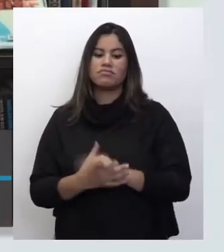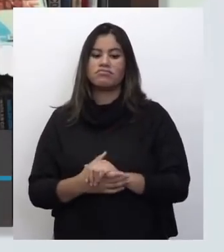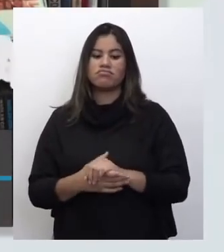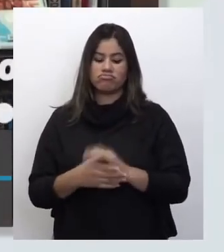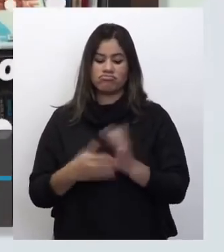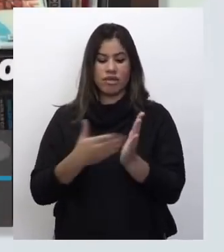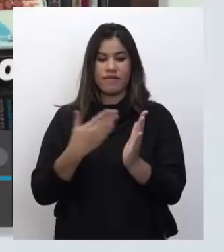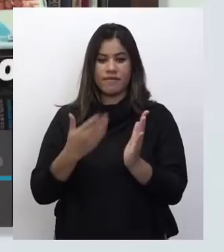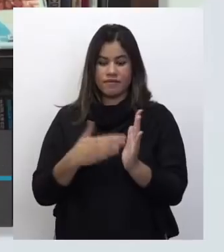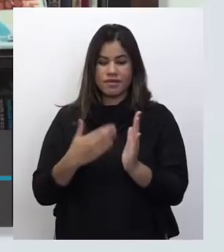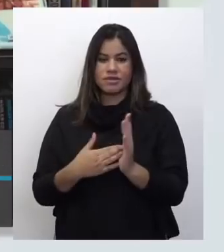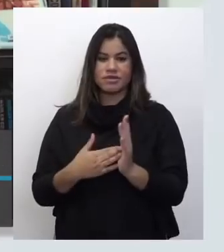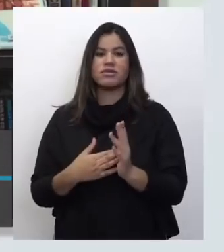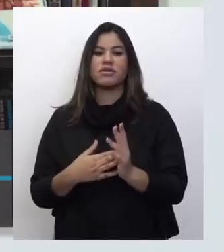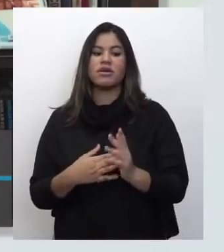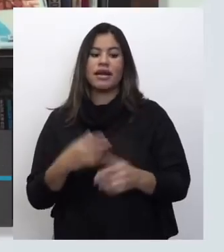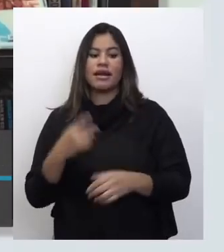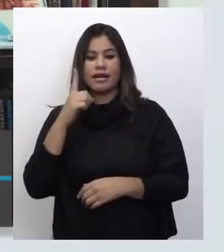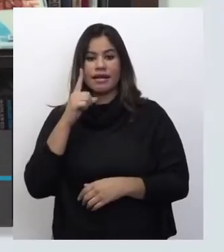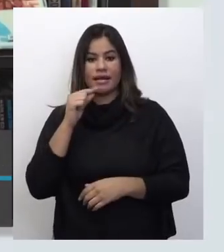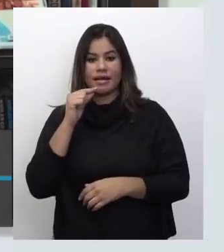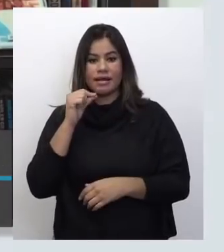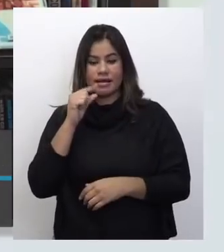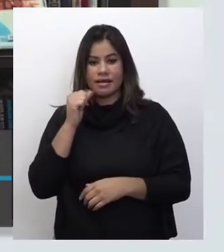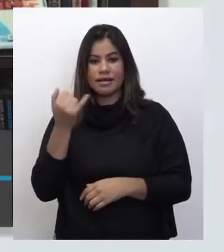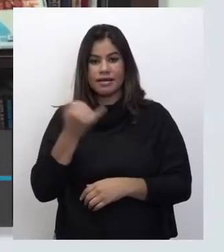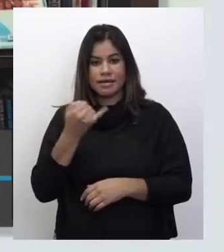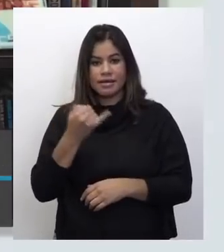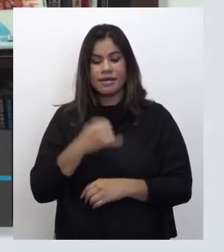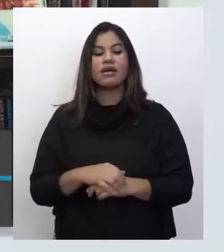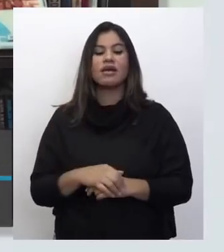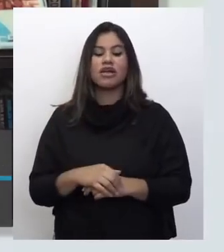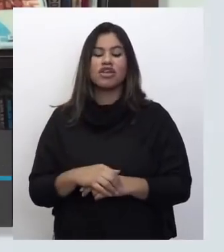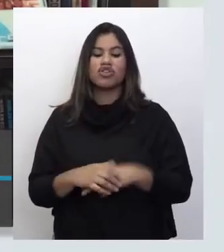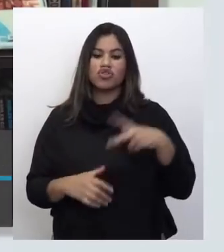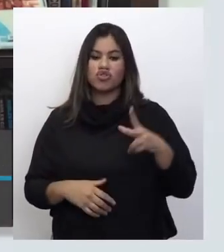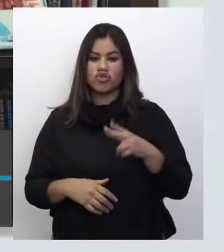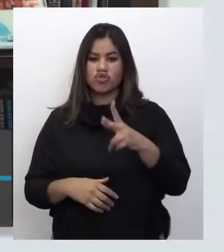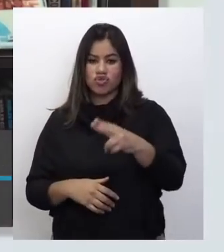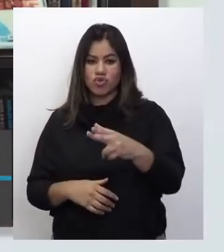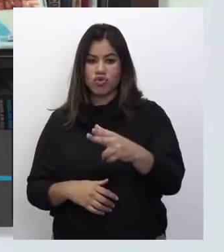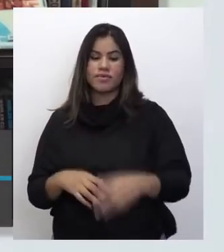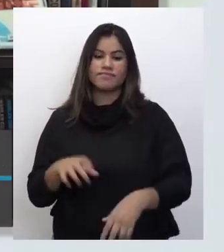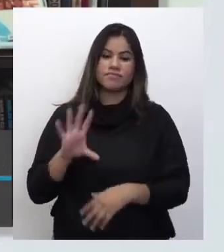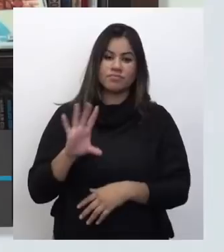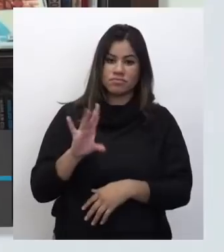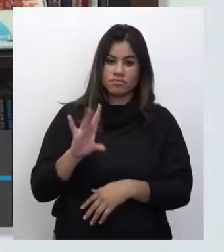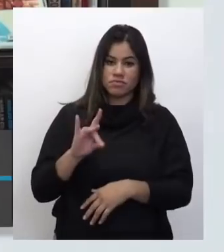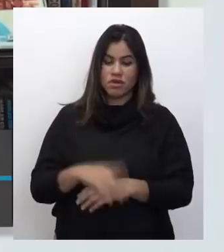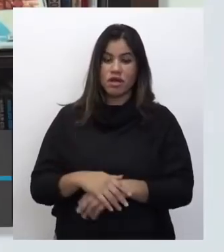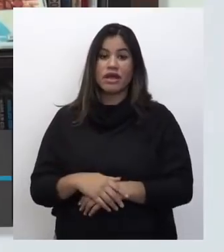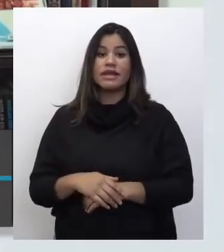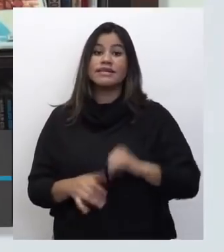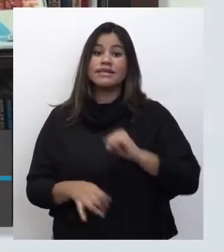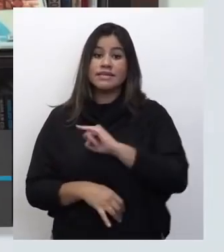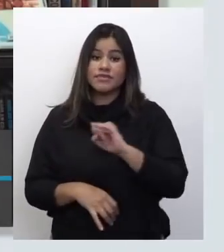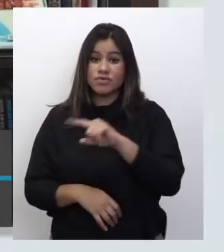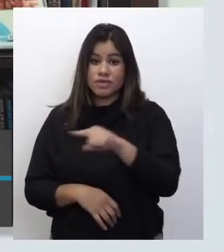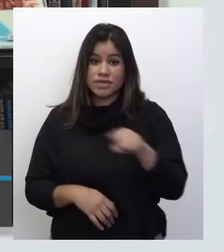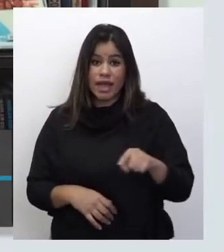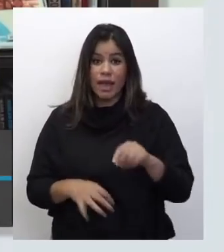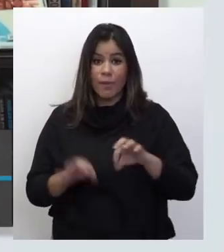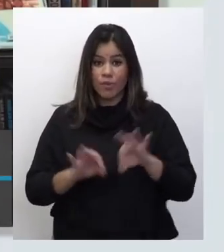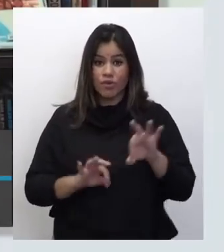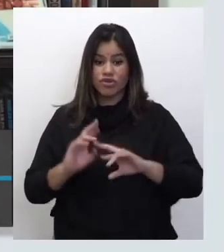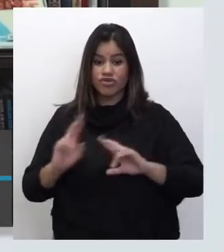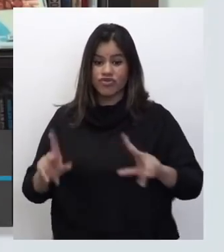canetinhas, tesoura, cola. E se vocês quiserem fazer um projeto diferente, algo maior, também podem separar caixas